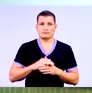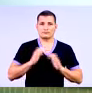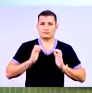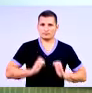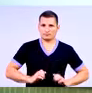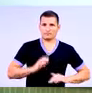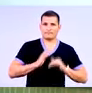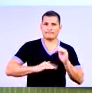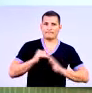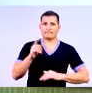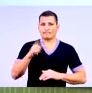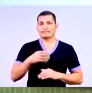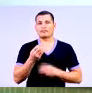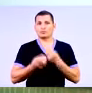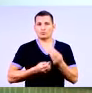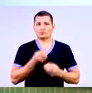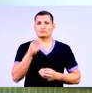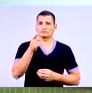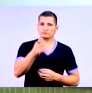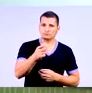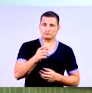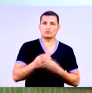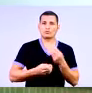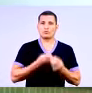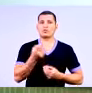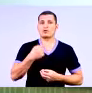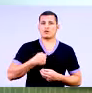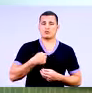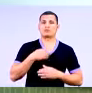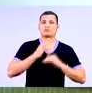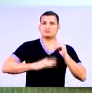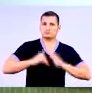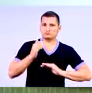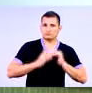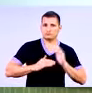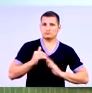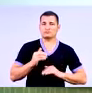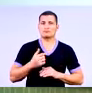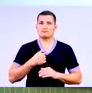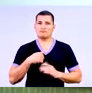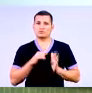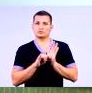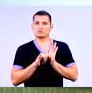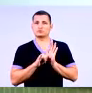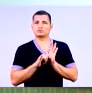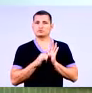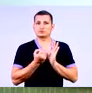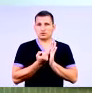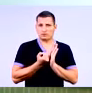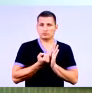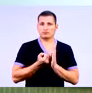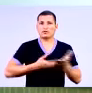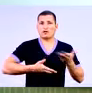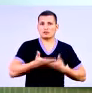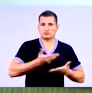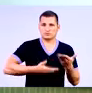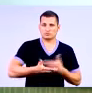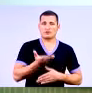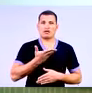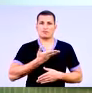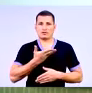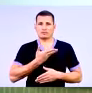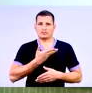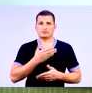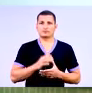é como você, como eu, enquanto profissional, estou me conduzindo nas minhas relações com os meus colegas,